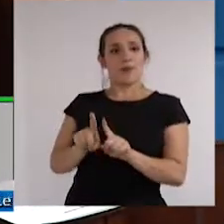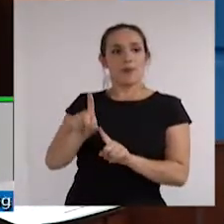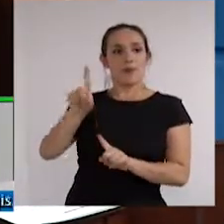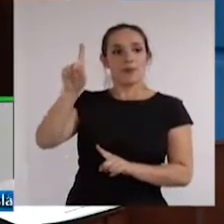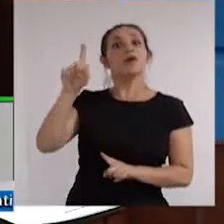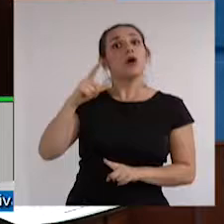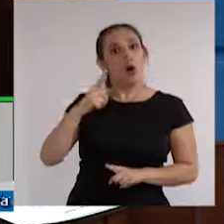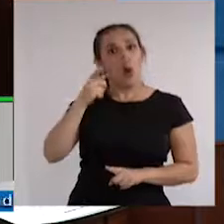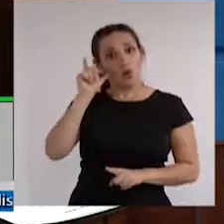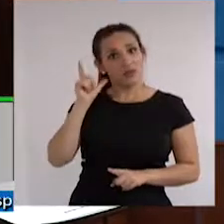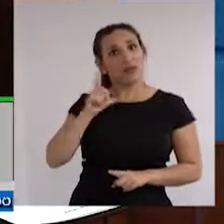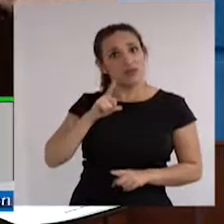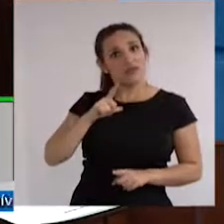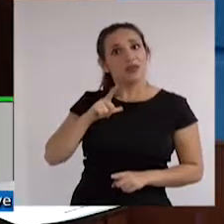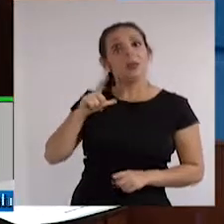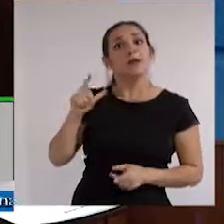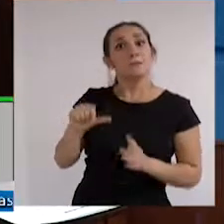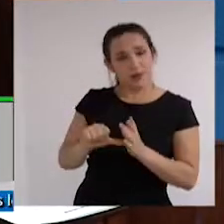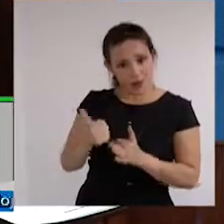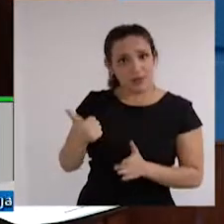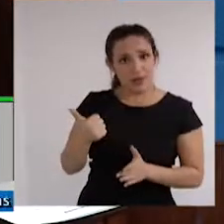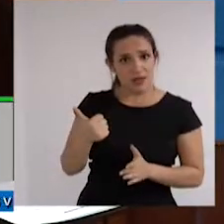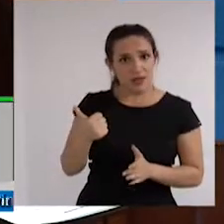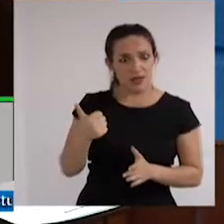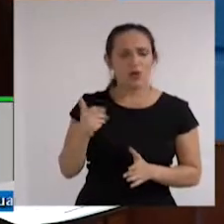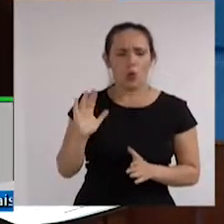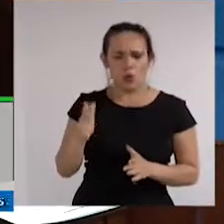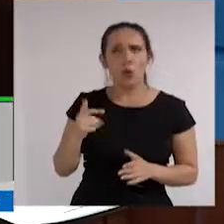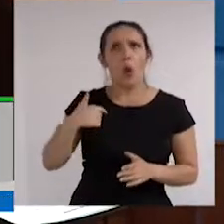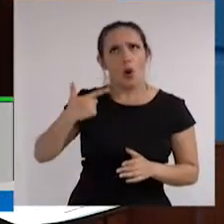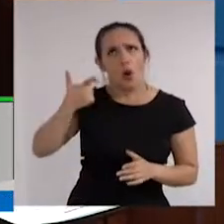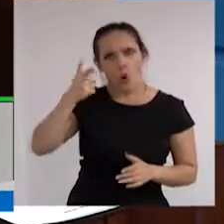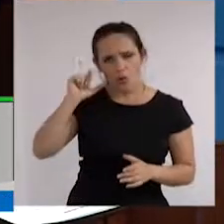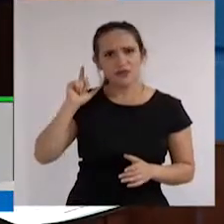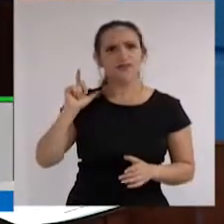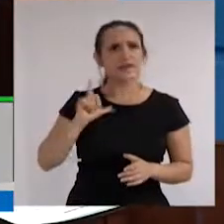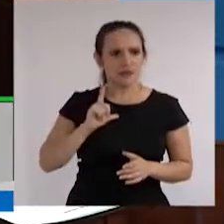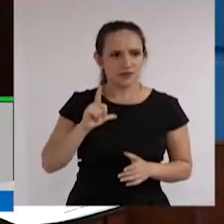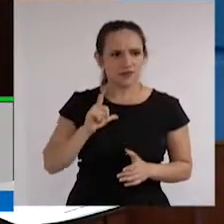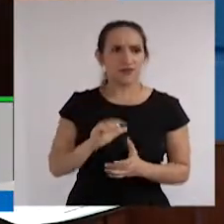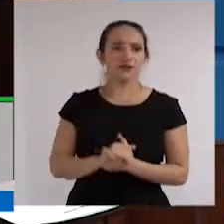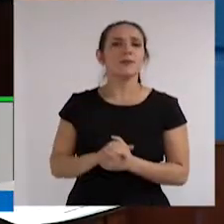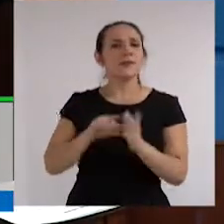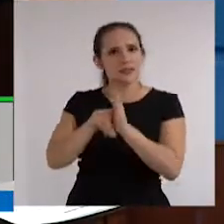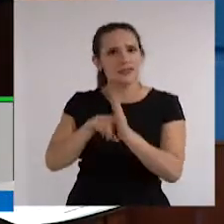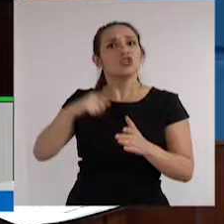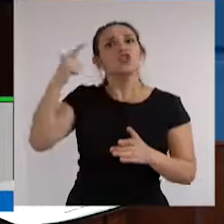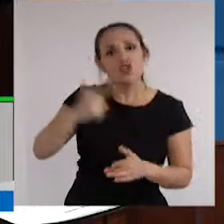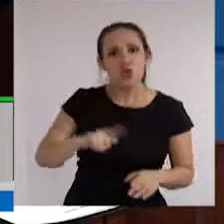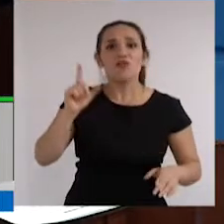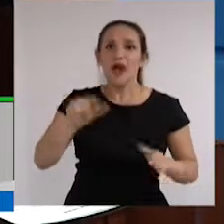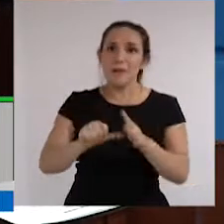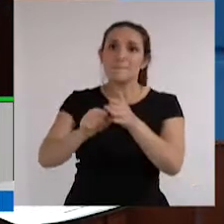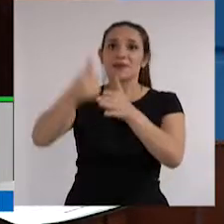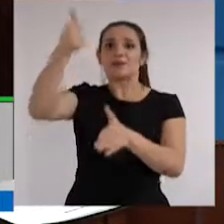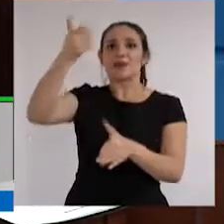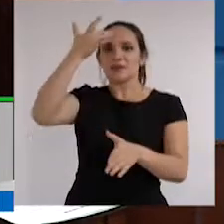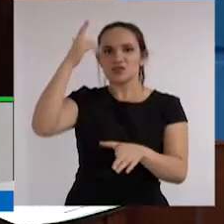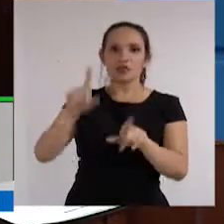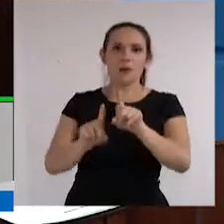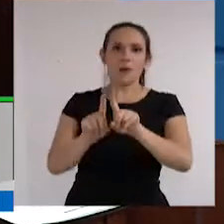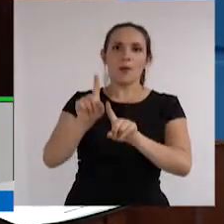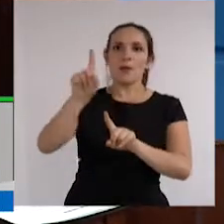mais uma pesquisa, ele continua ganhando no primeiro turno, aliás, ganha de todos os candidatos,